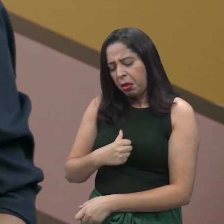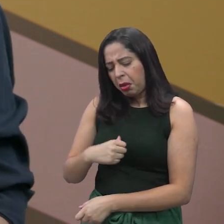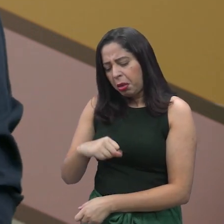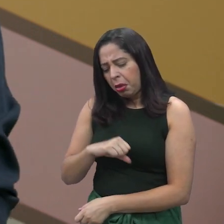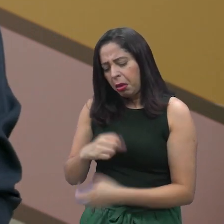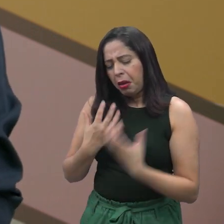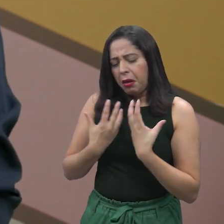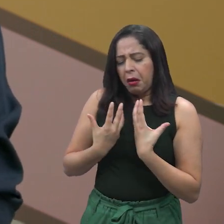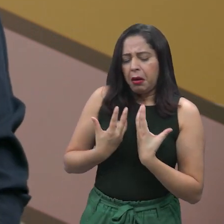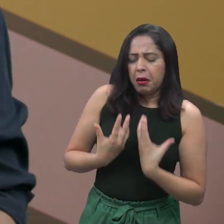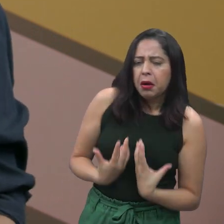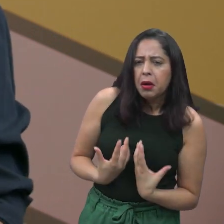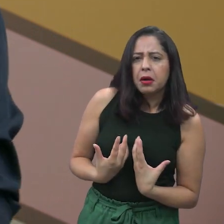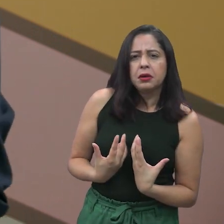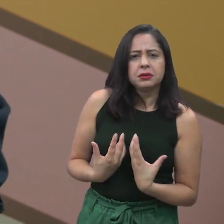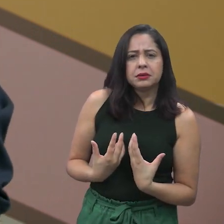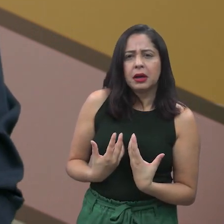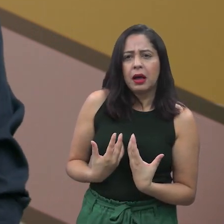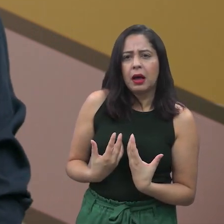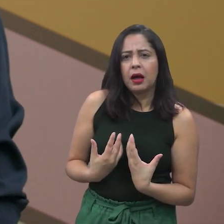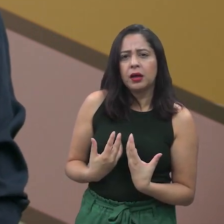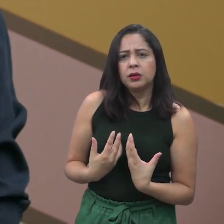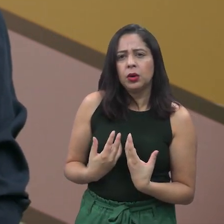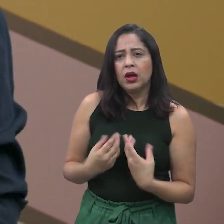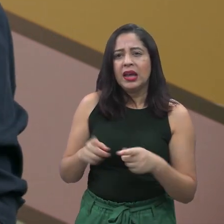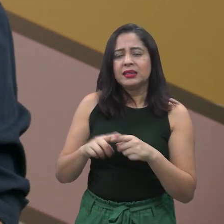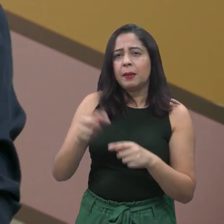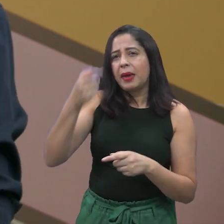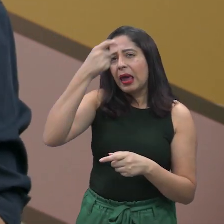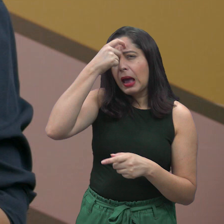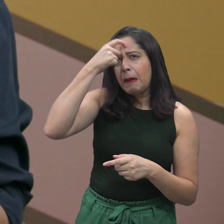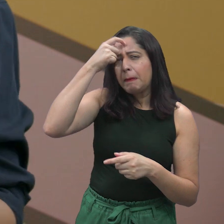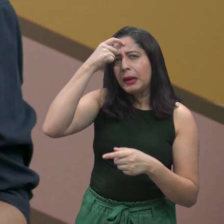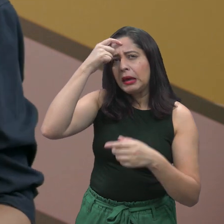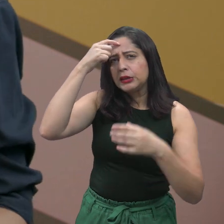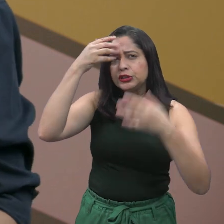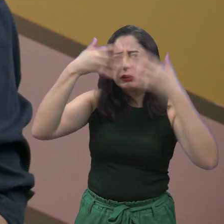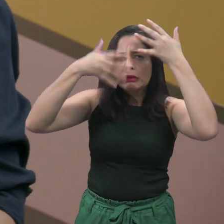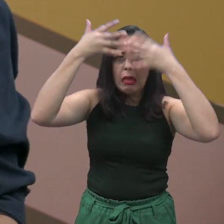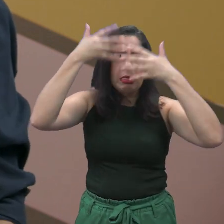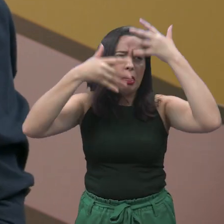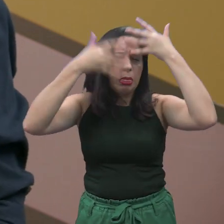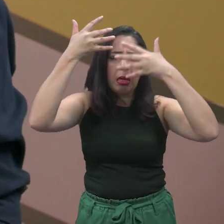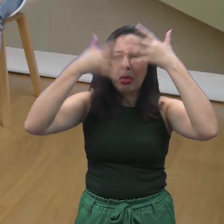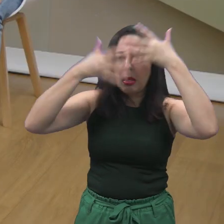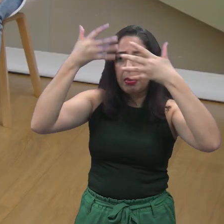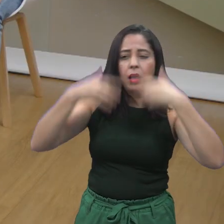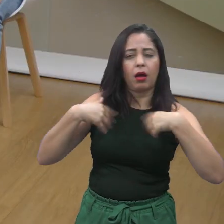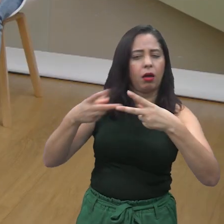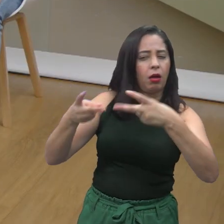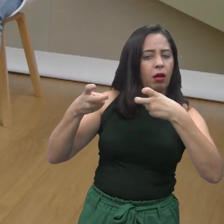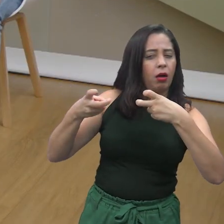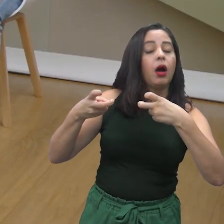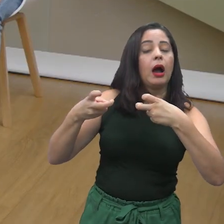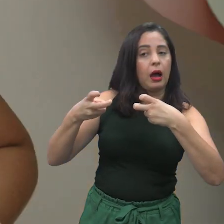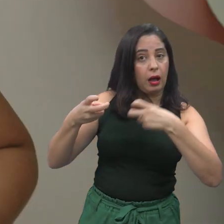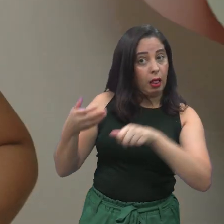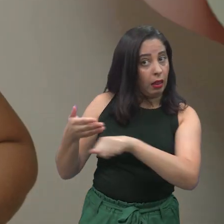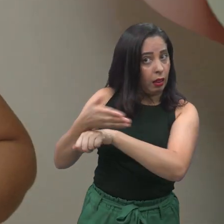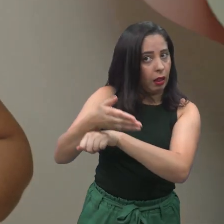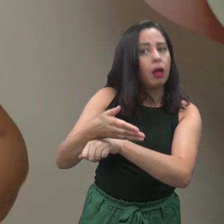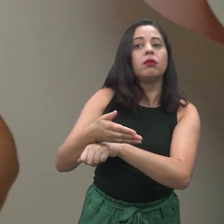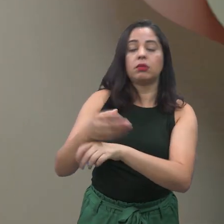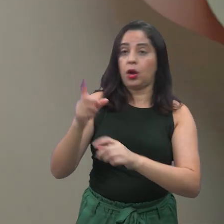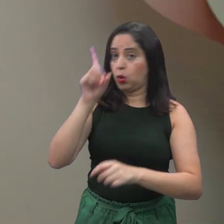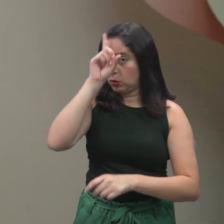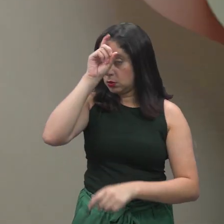mesmo confusão mental antes dos sintomas mais intensos, como, por exemplo, a febre e a falta de ar. Perfeito, doutor. Olha, é bom